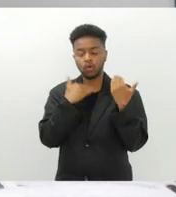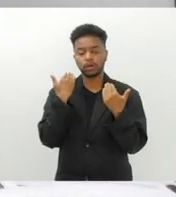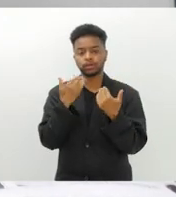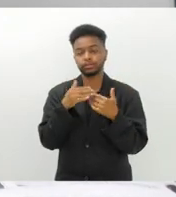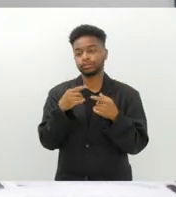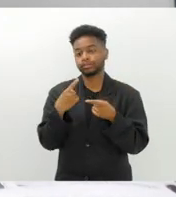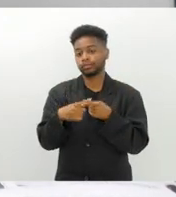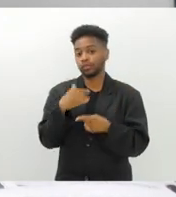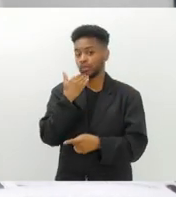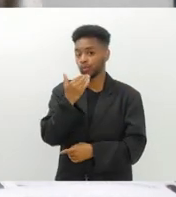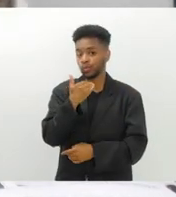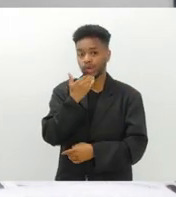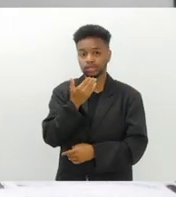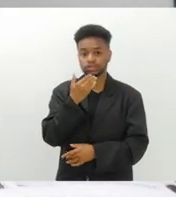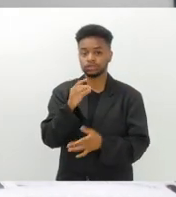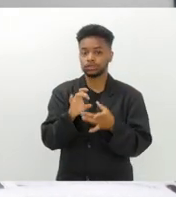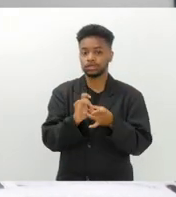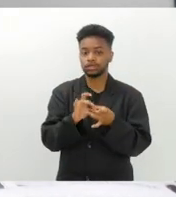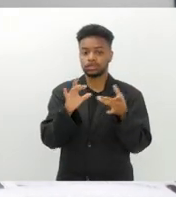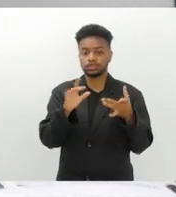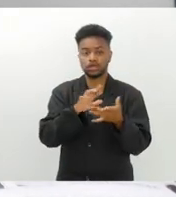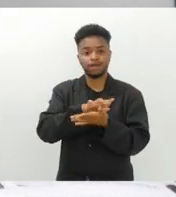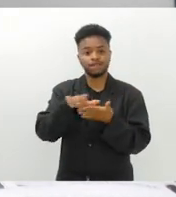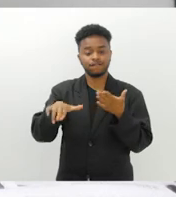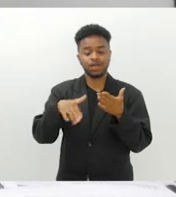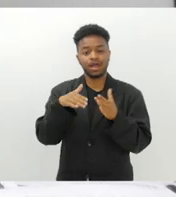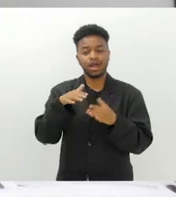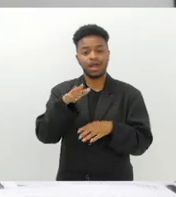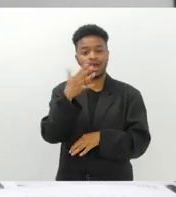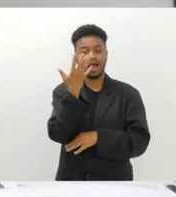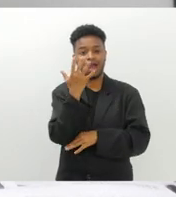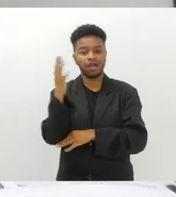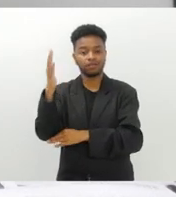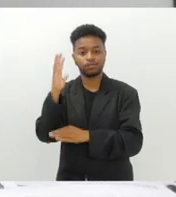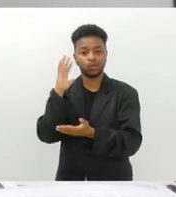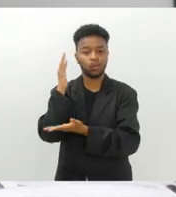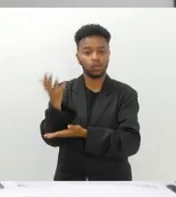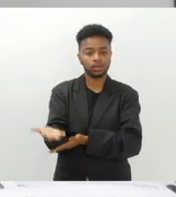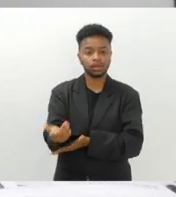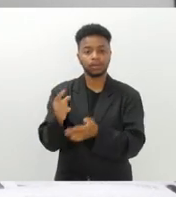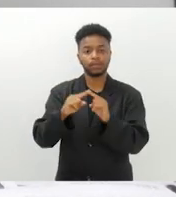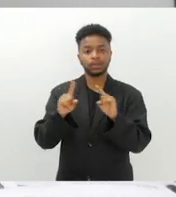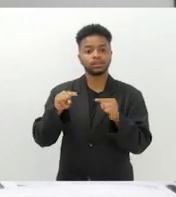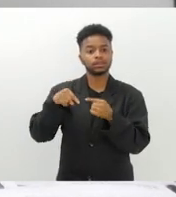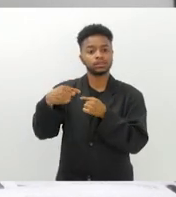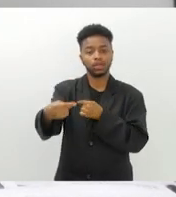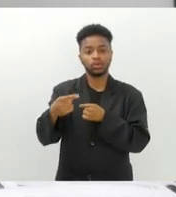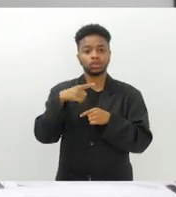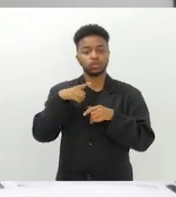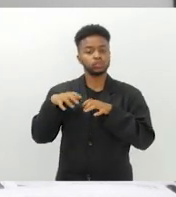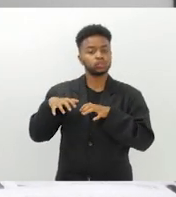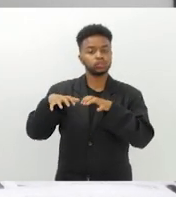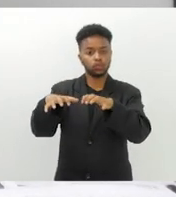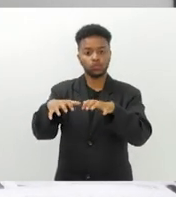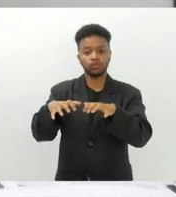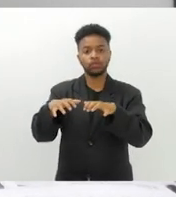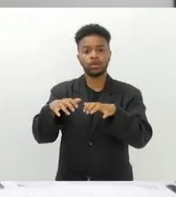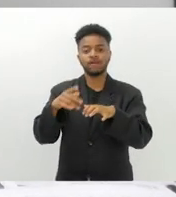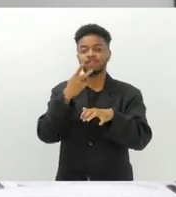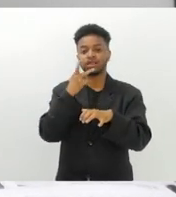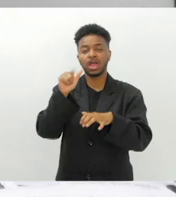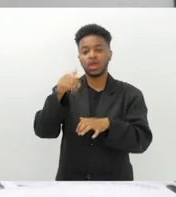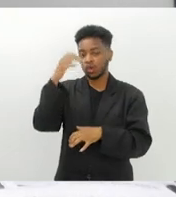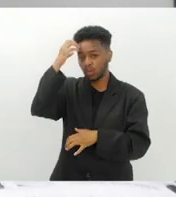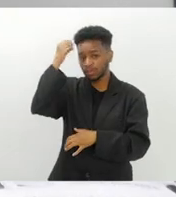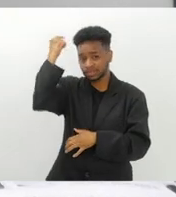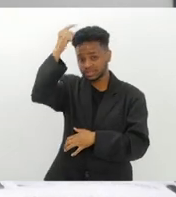adianta permitir que milhares de árvores sejam cortadas e depois, quando tem uma chuva e morre gente, botar a culpa em São Pedro. Não tem nada